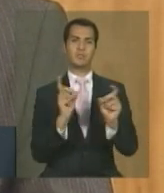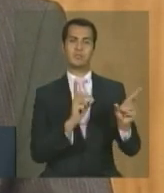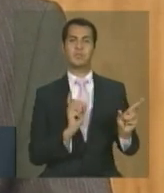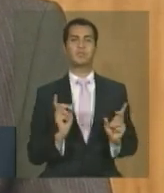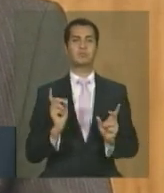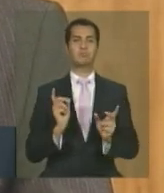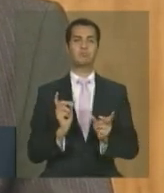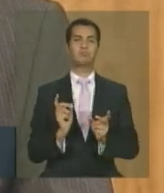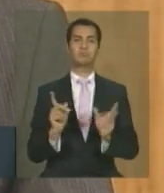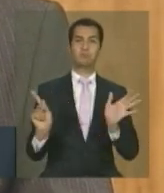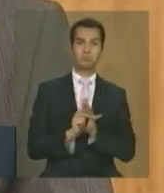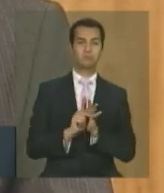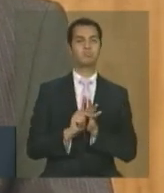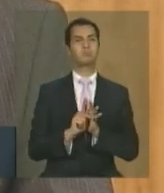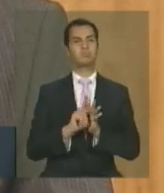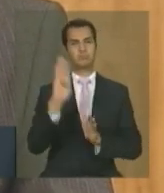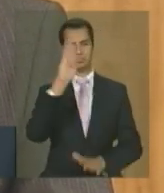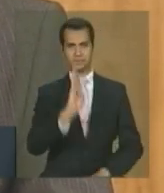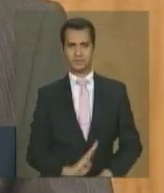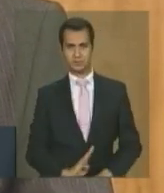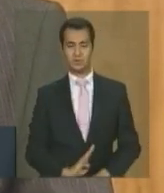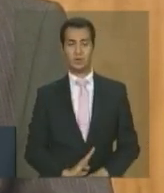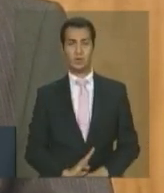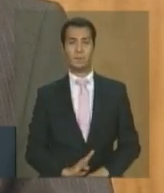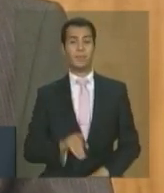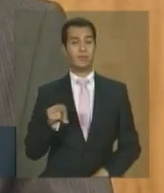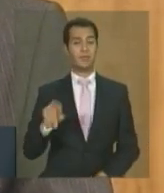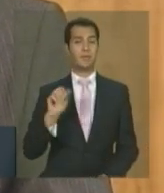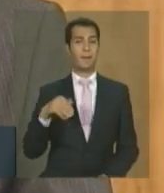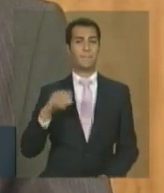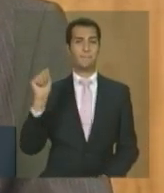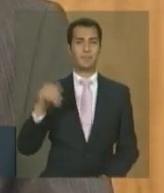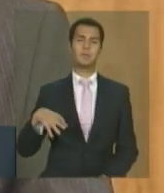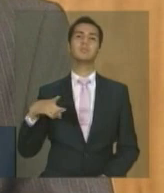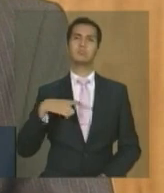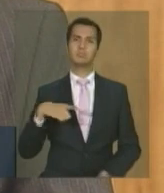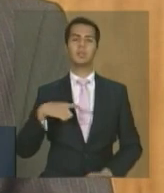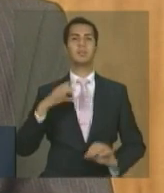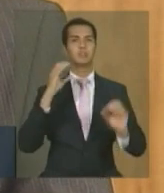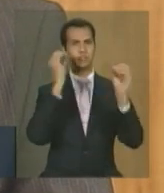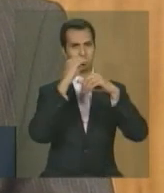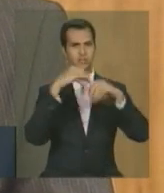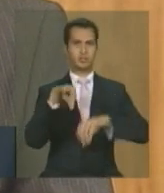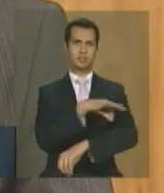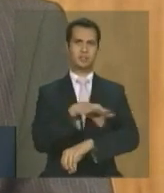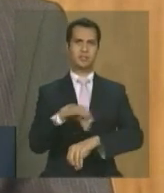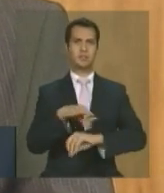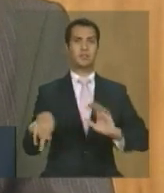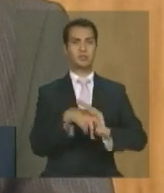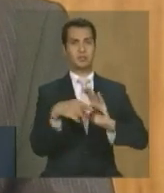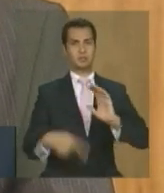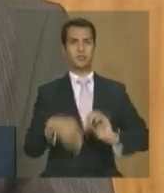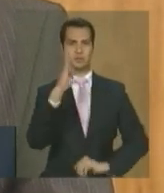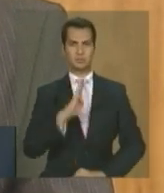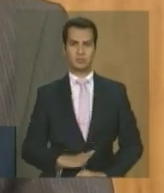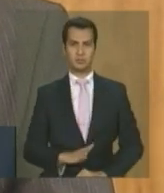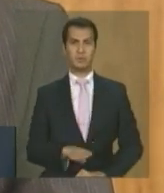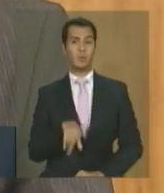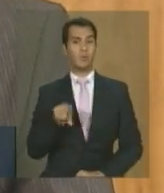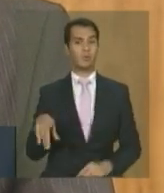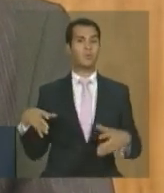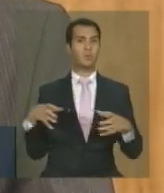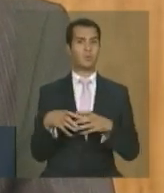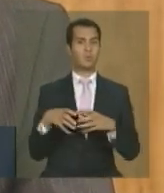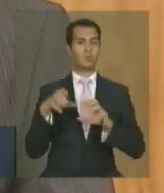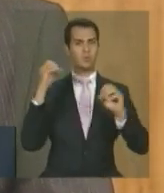E ela tem uma característica que é muito importante: é uma empresa que tem engenharia no Brasil. E é a força dessa